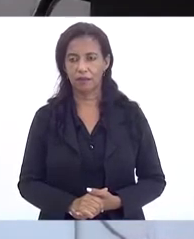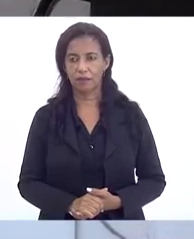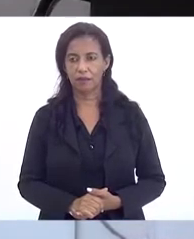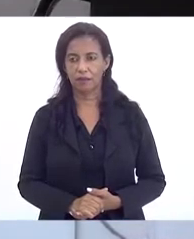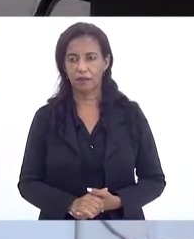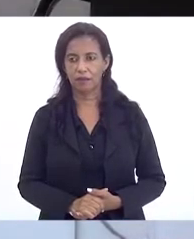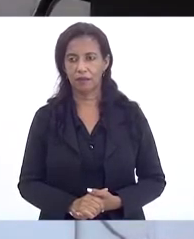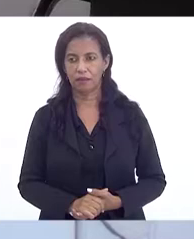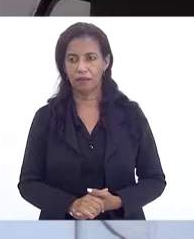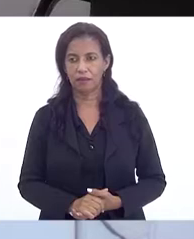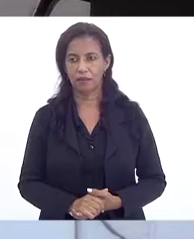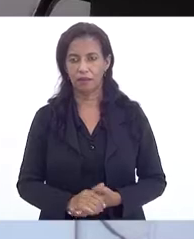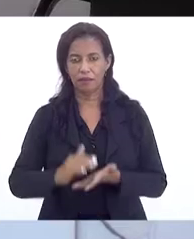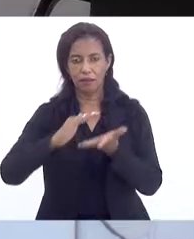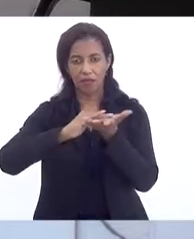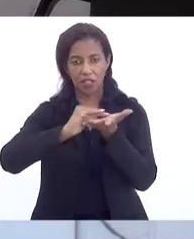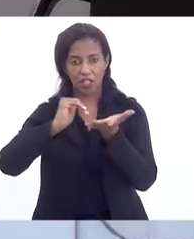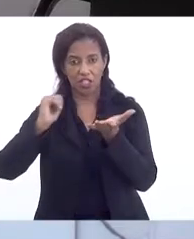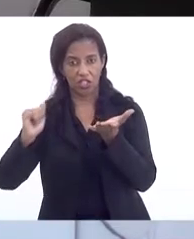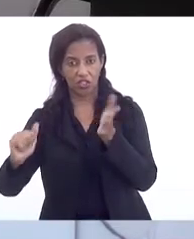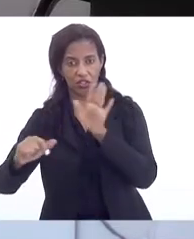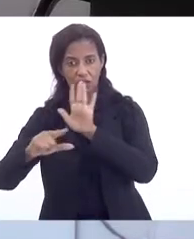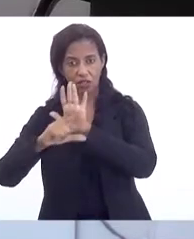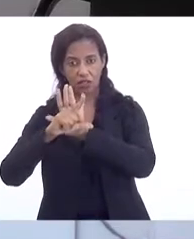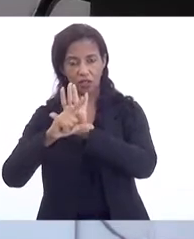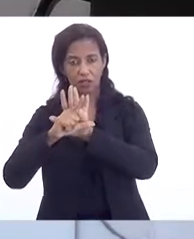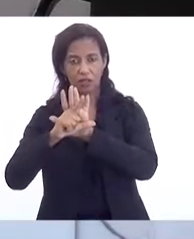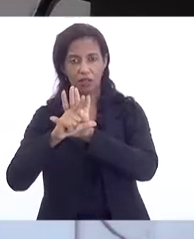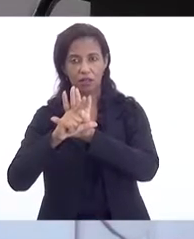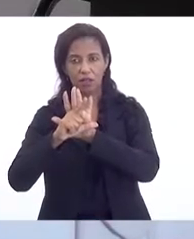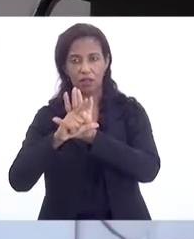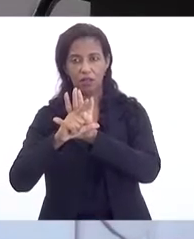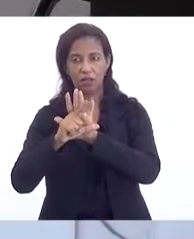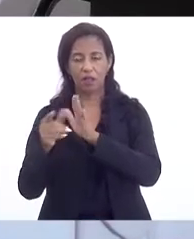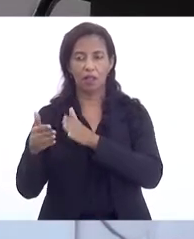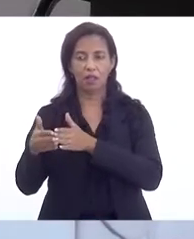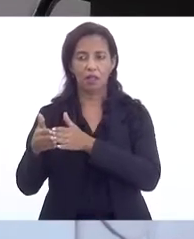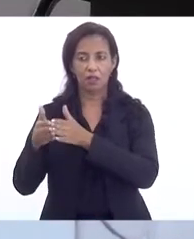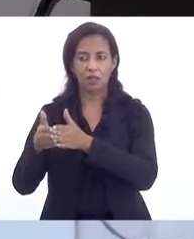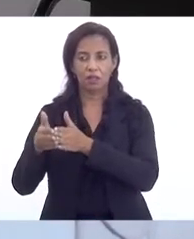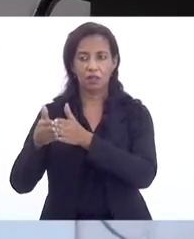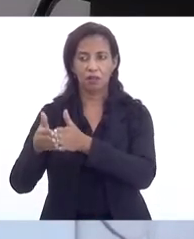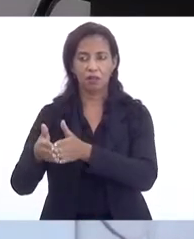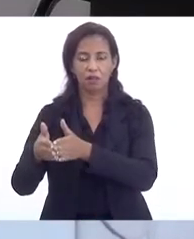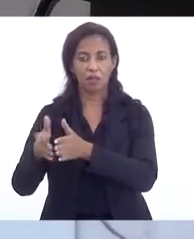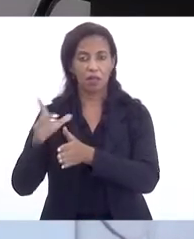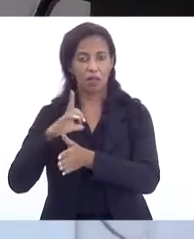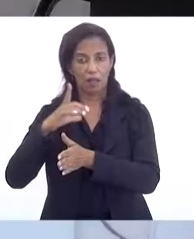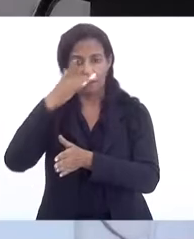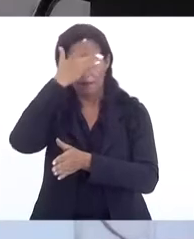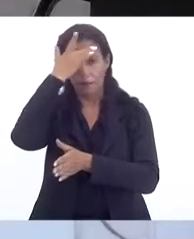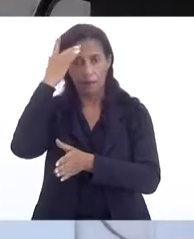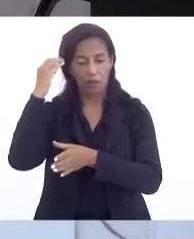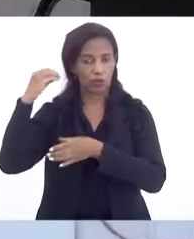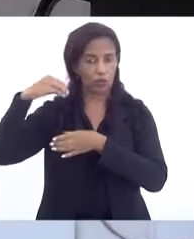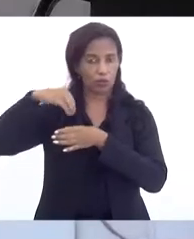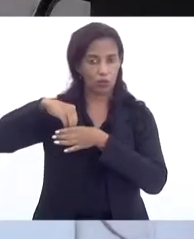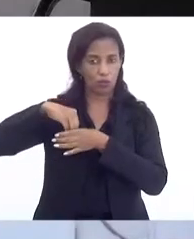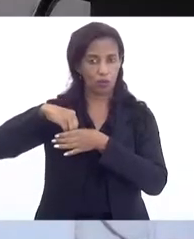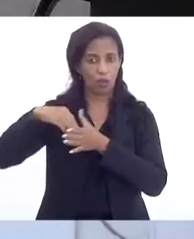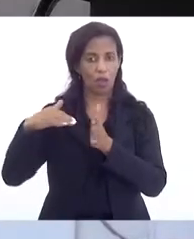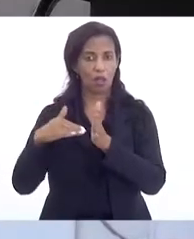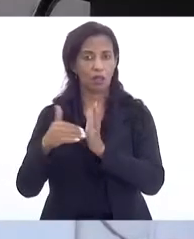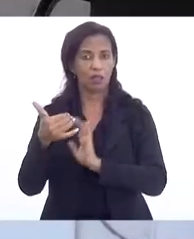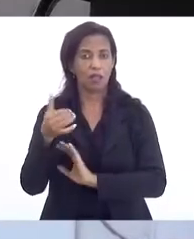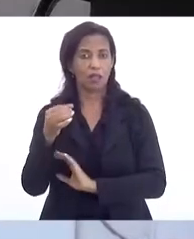é tira do bojo da lei as embarcações que transportam passageiros. Até